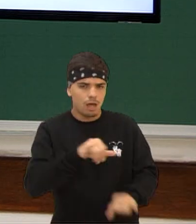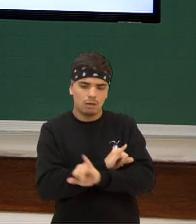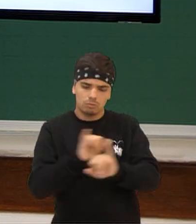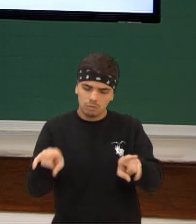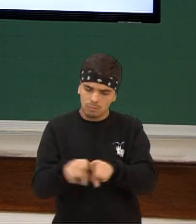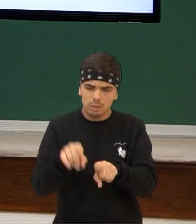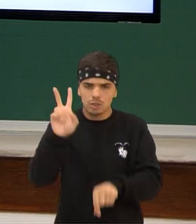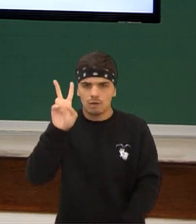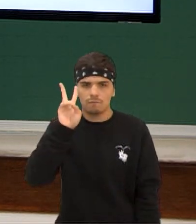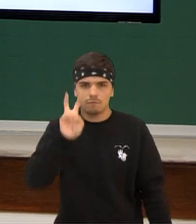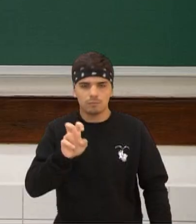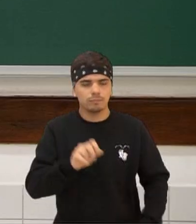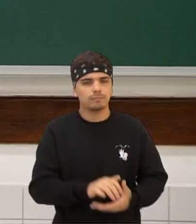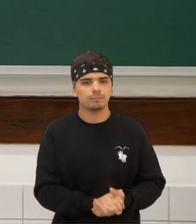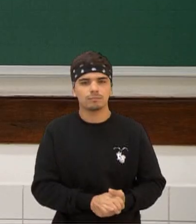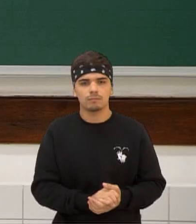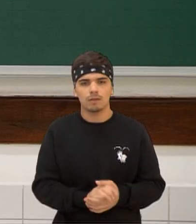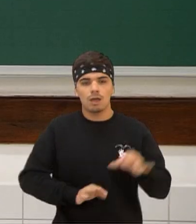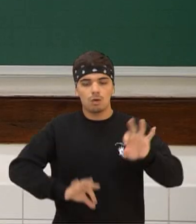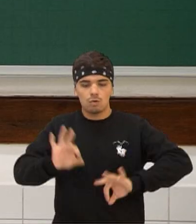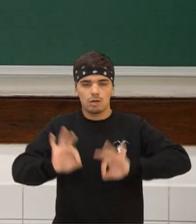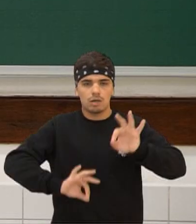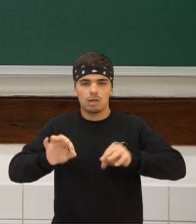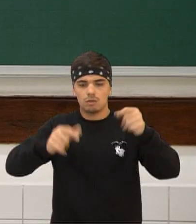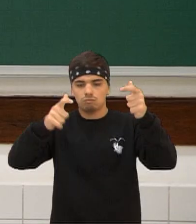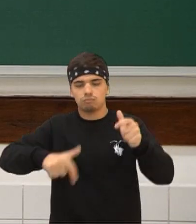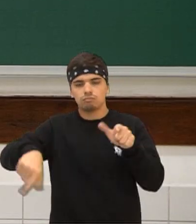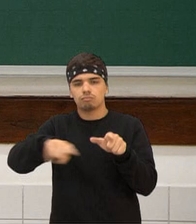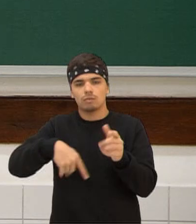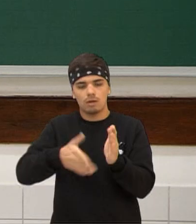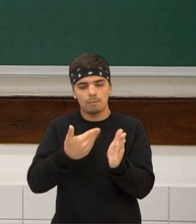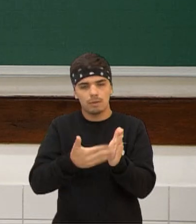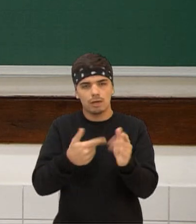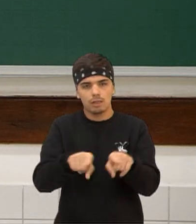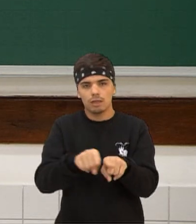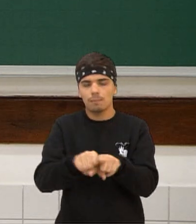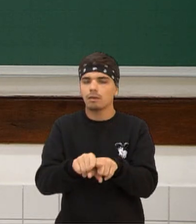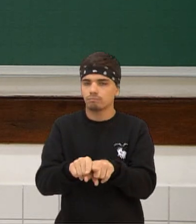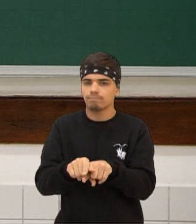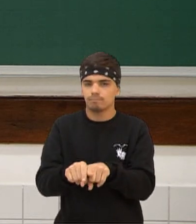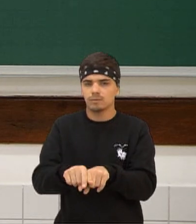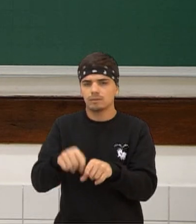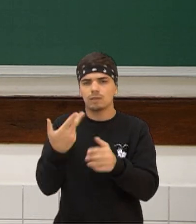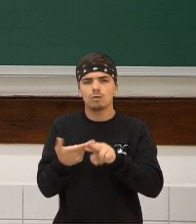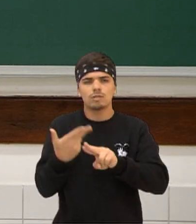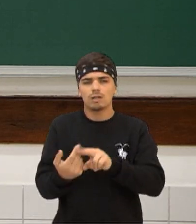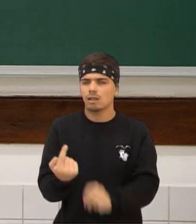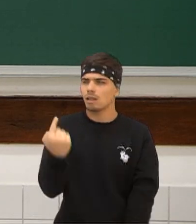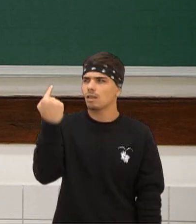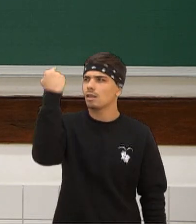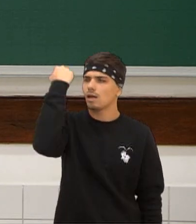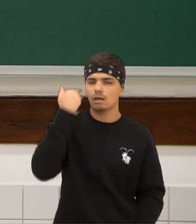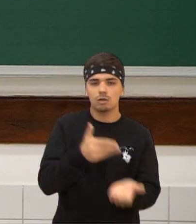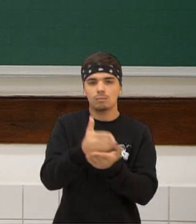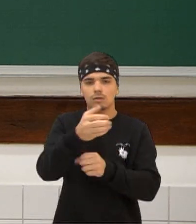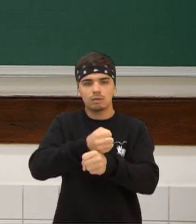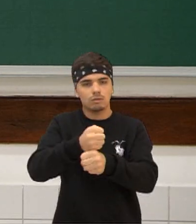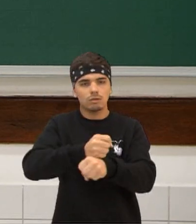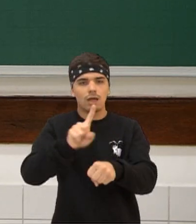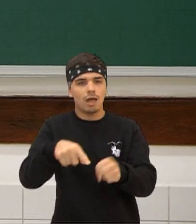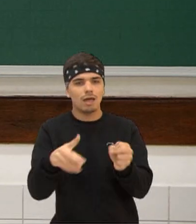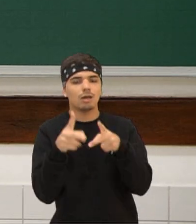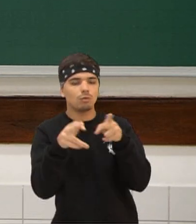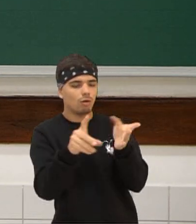gente já viu também tudo certinho então organiza o seu espaço pega o teu caderninho aquele que você tá usando desde o começo ele